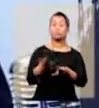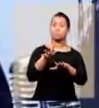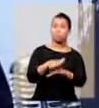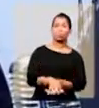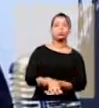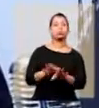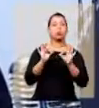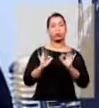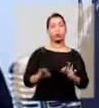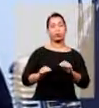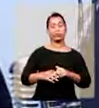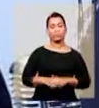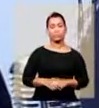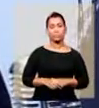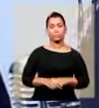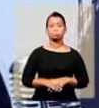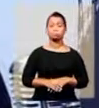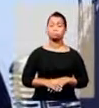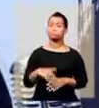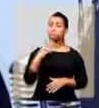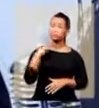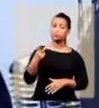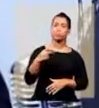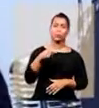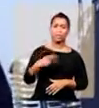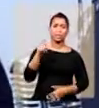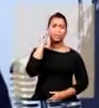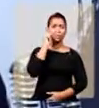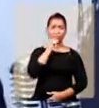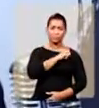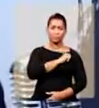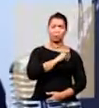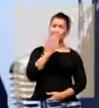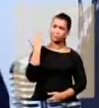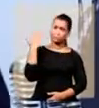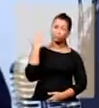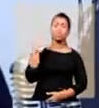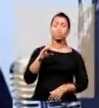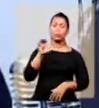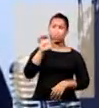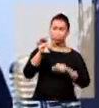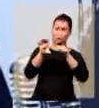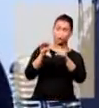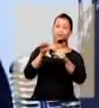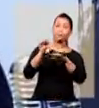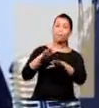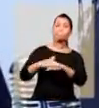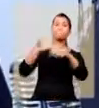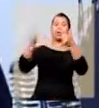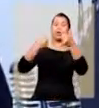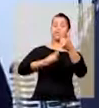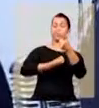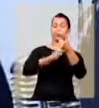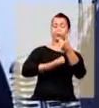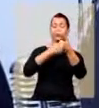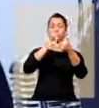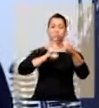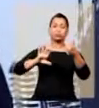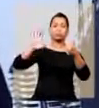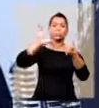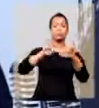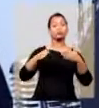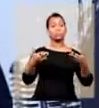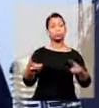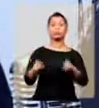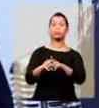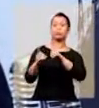no último como a região com melhor qualidade de vida do estado. Certamente o atendimento à pessoa com deficiência pesou aí,